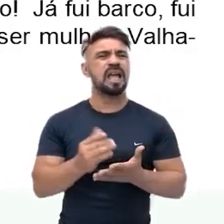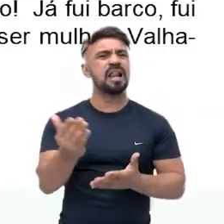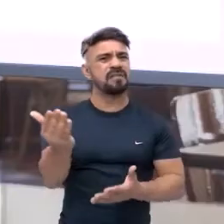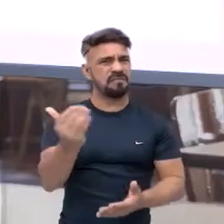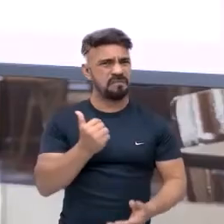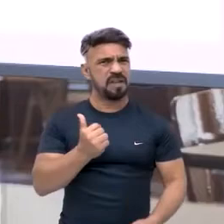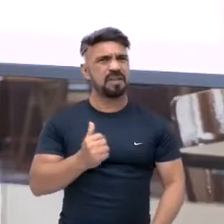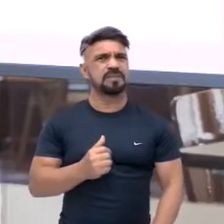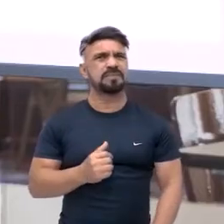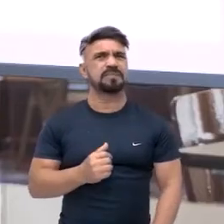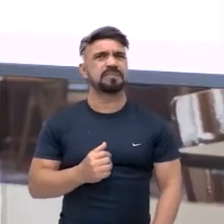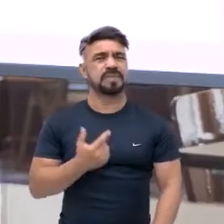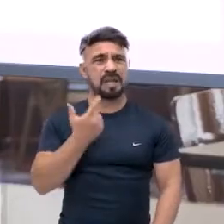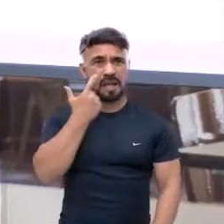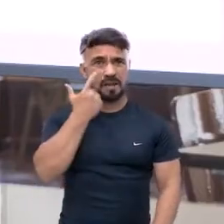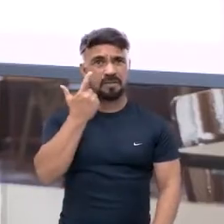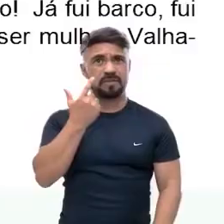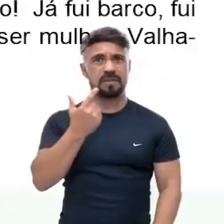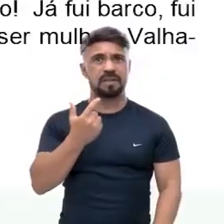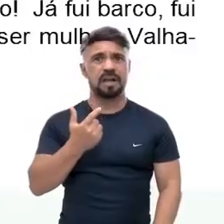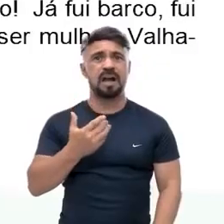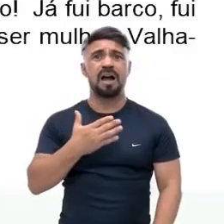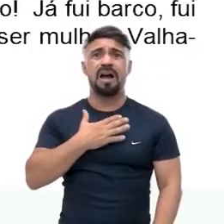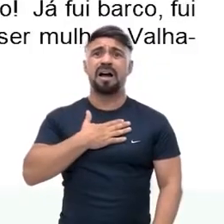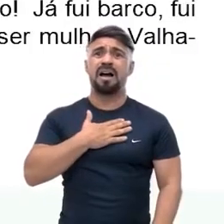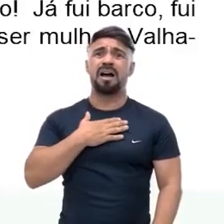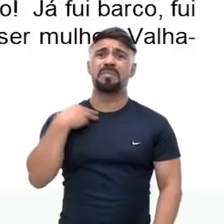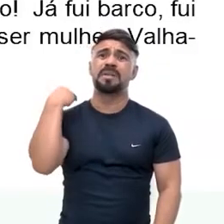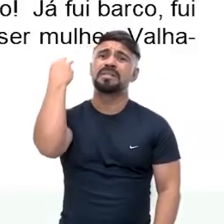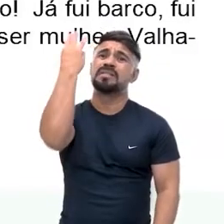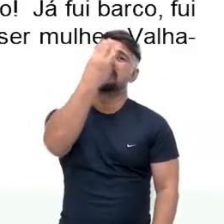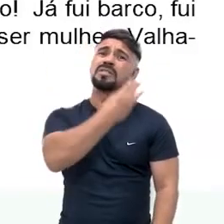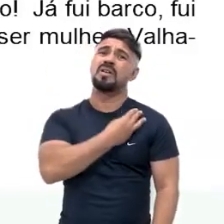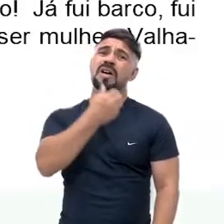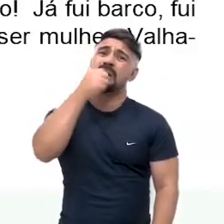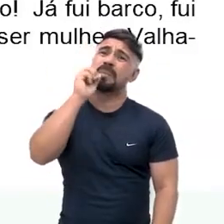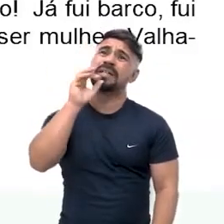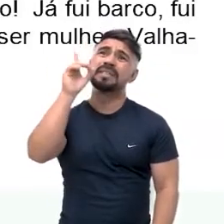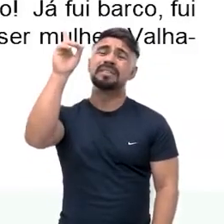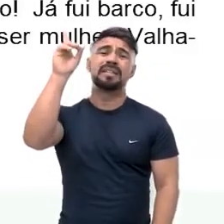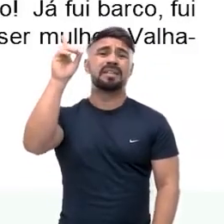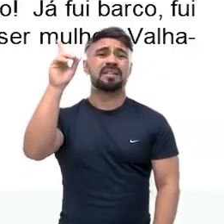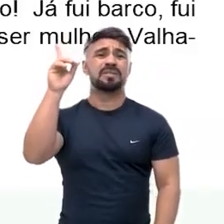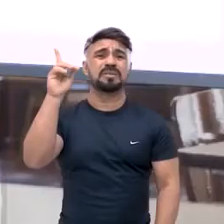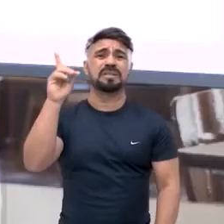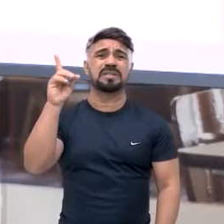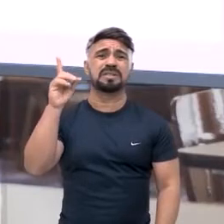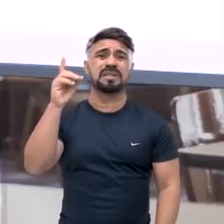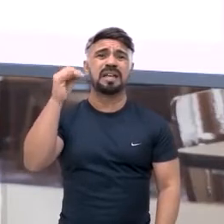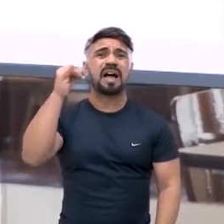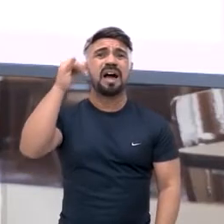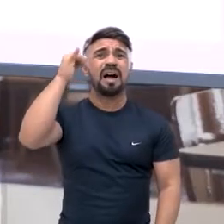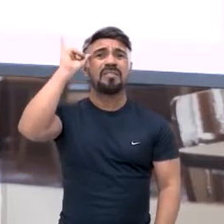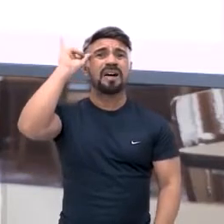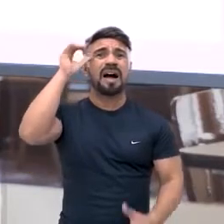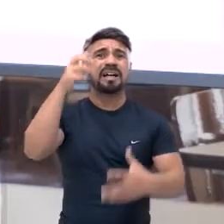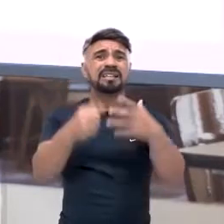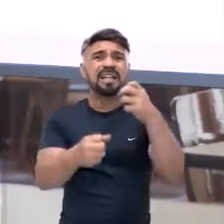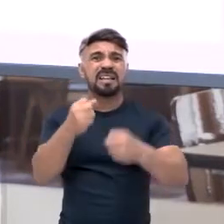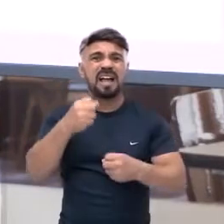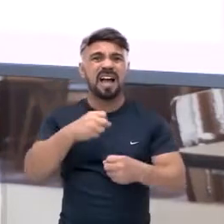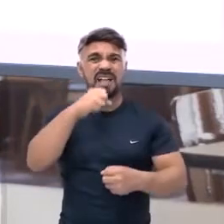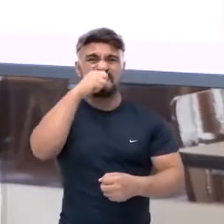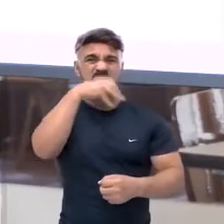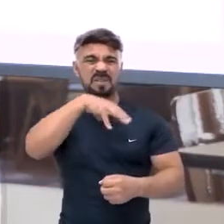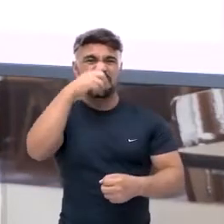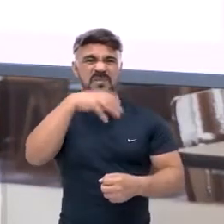ela vem. Querem ver? Valha-me Nossa Senhora, Mãe de Deus de Nazaré. A vaca mansa dá